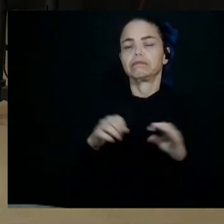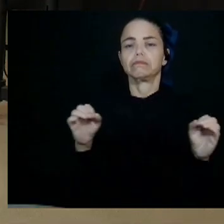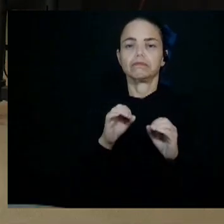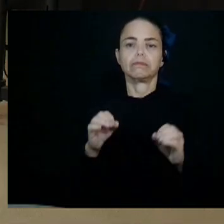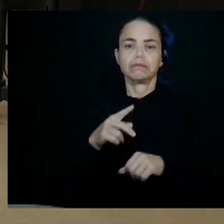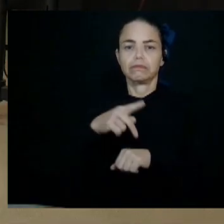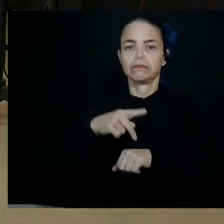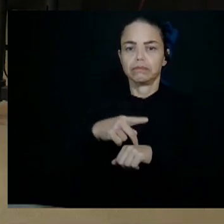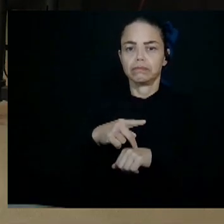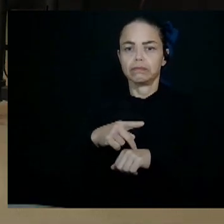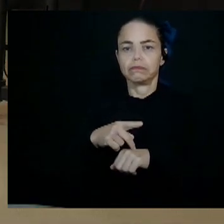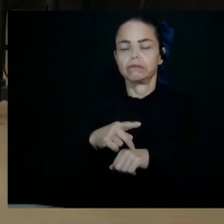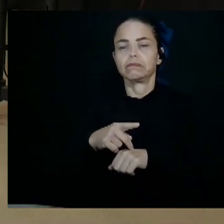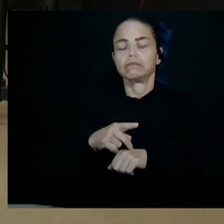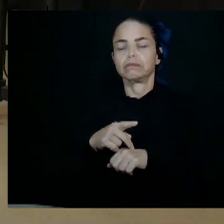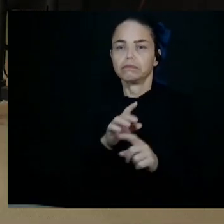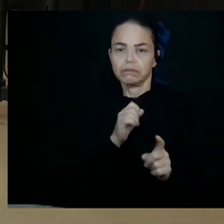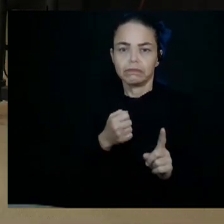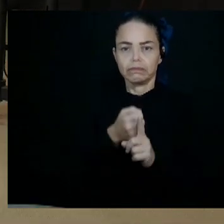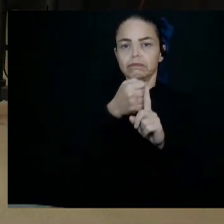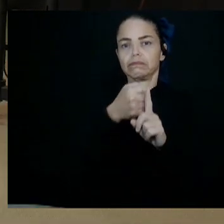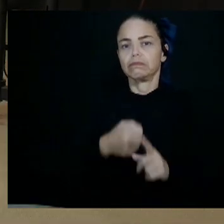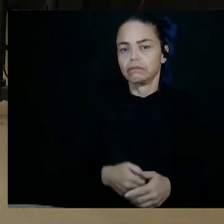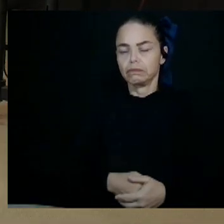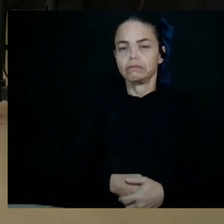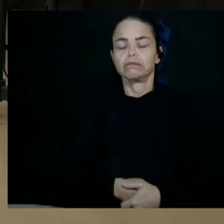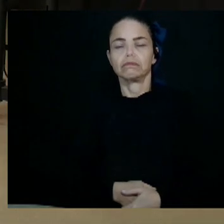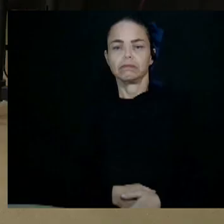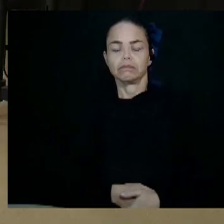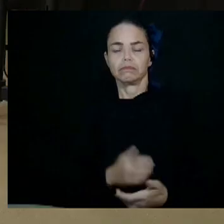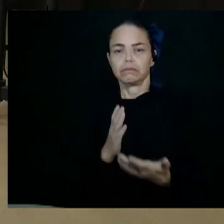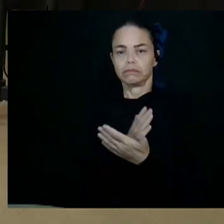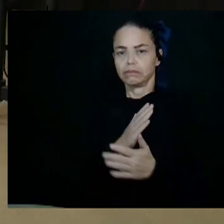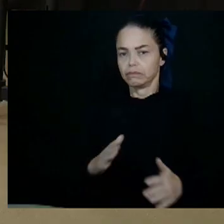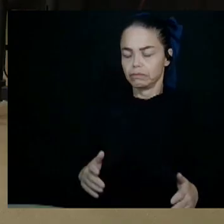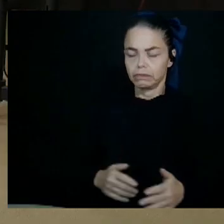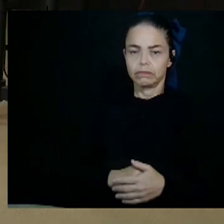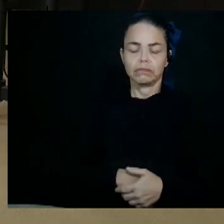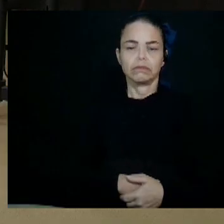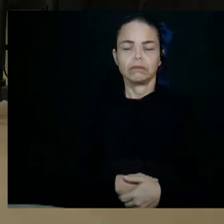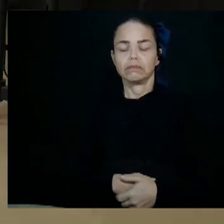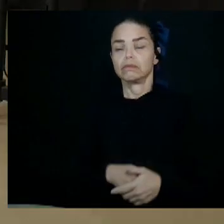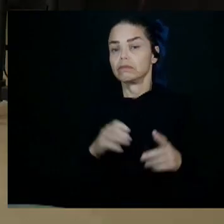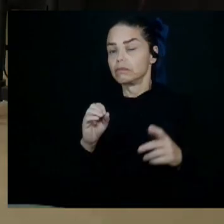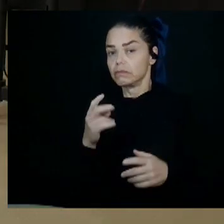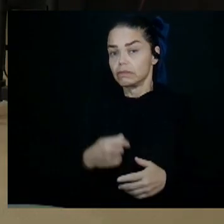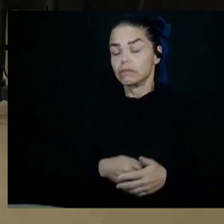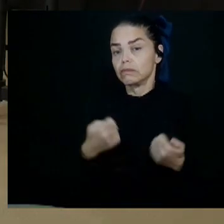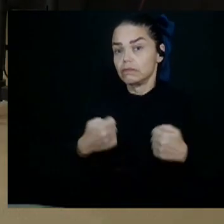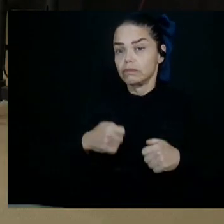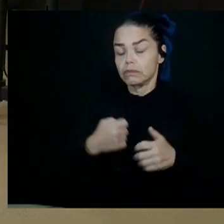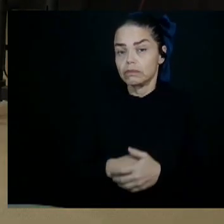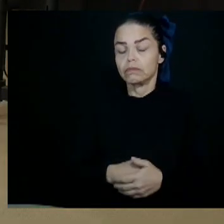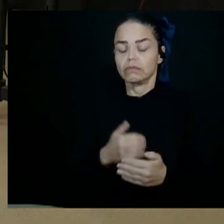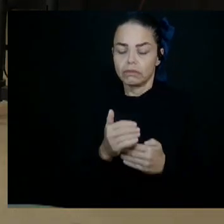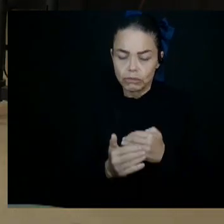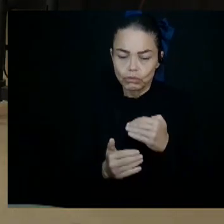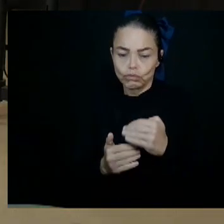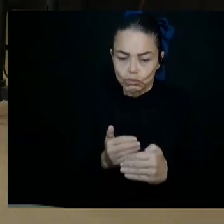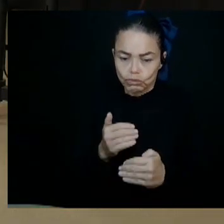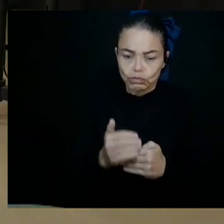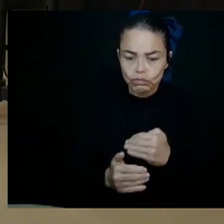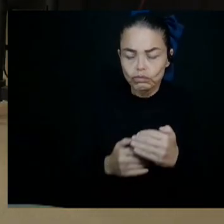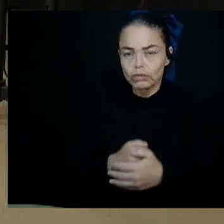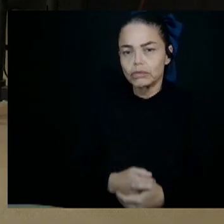O impacto, né? O impacto, tipo assim, vou parar, é de uma hora para outra ou a gente precisa ir gradativamente? Priscila, para a